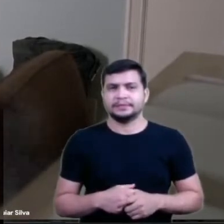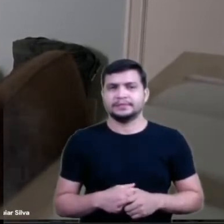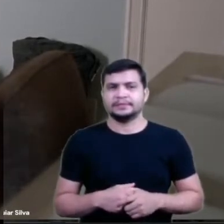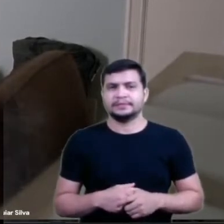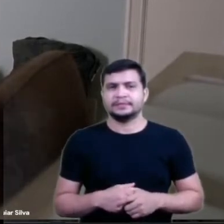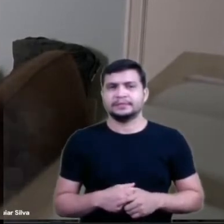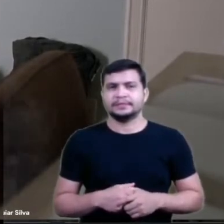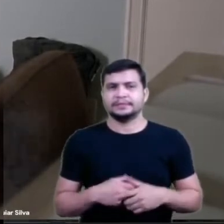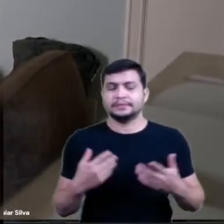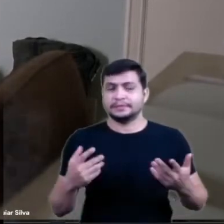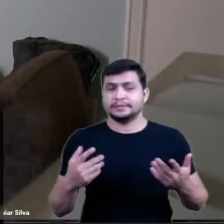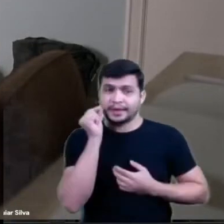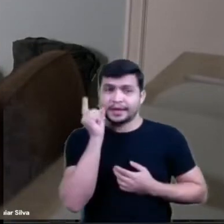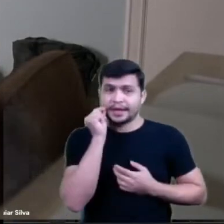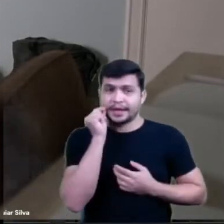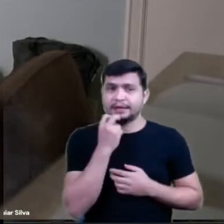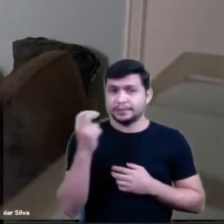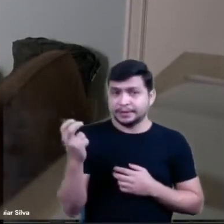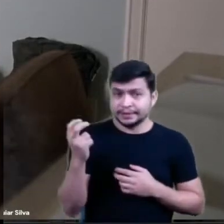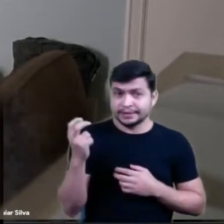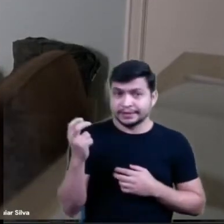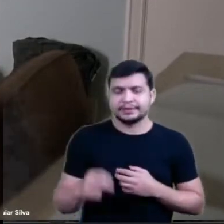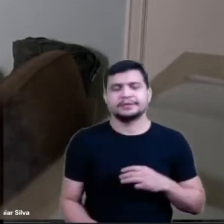Gato Mia? Miau.